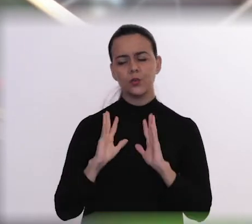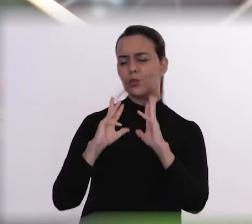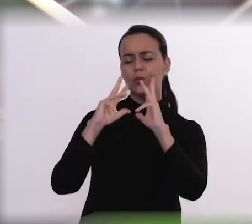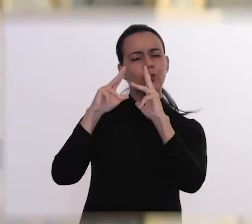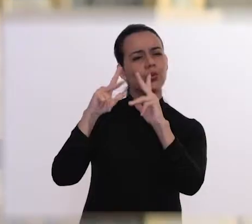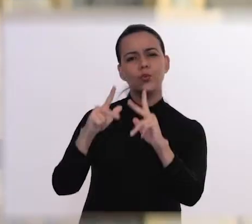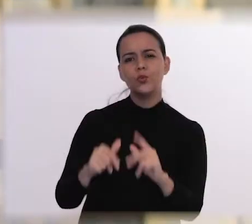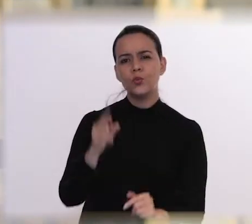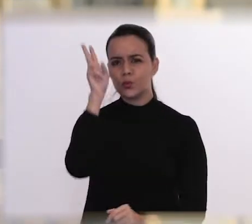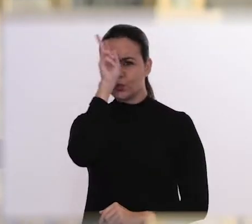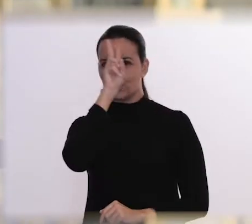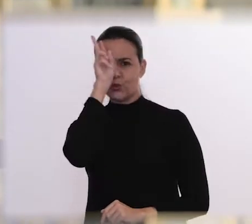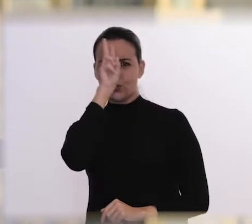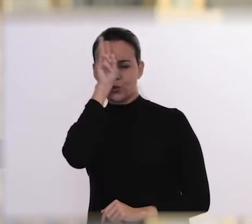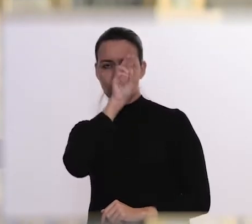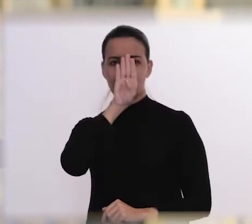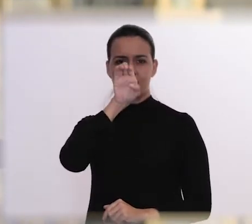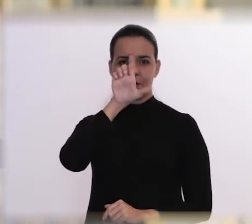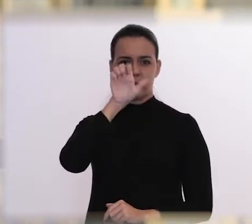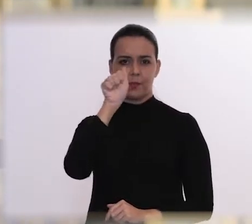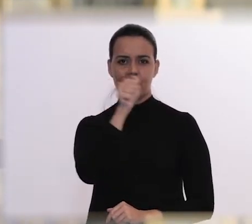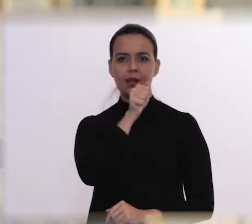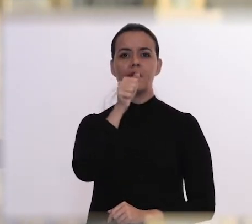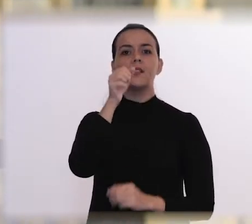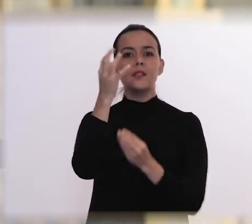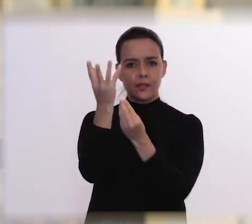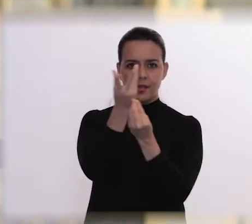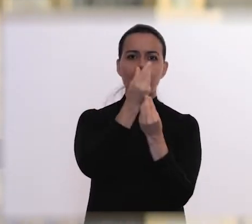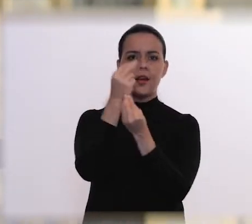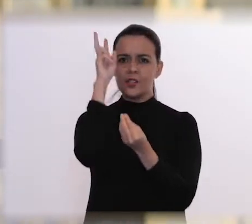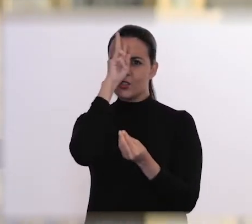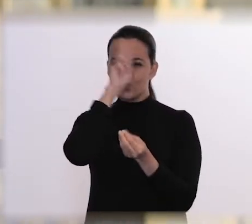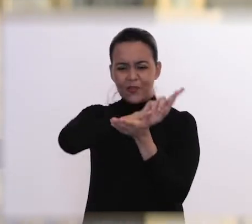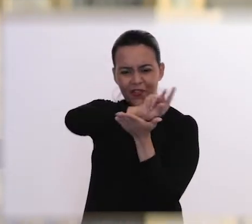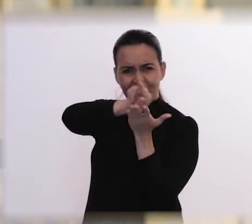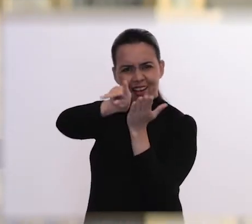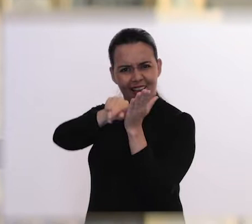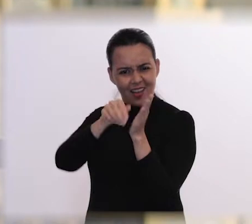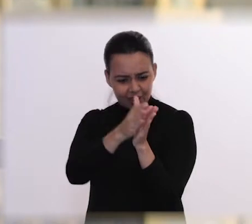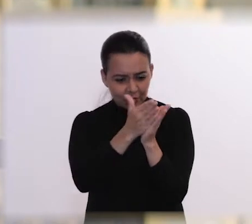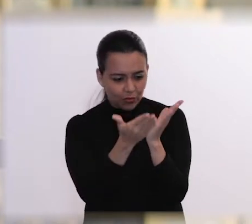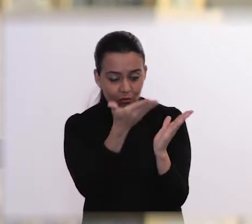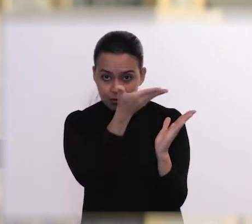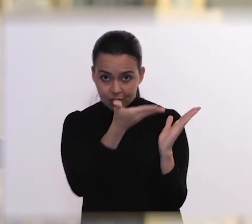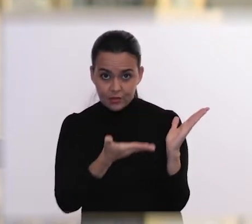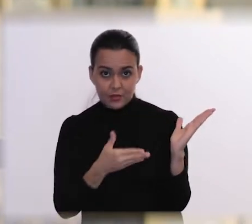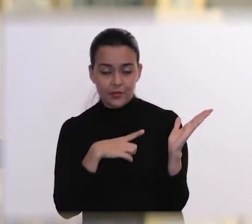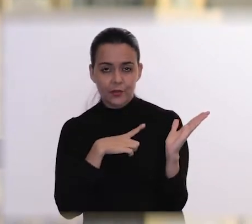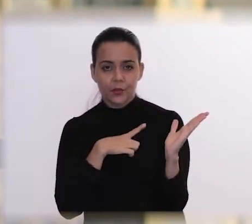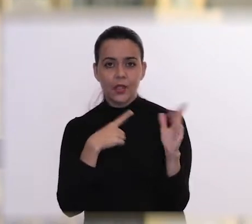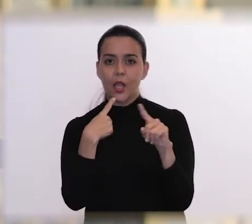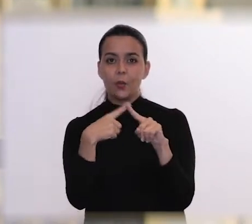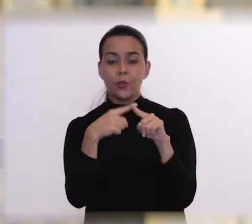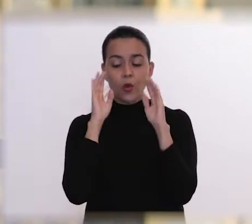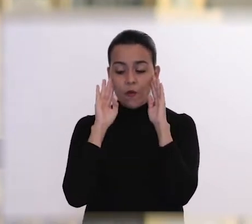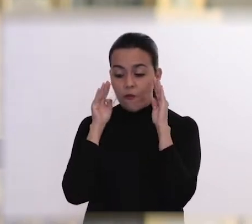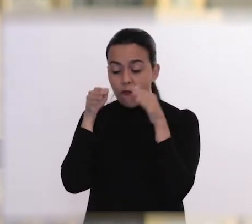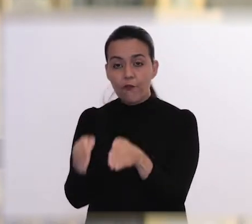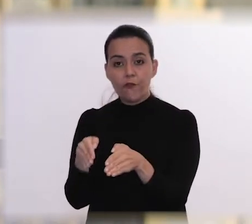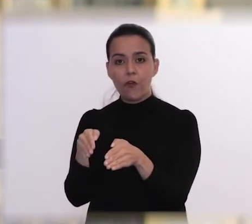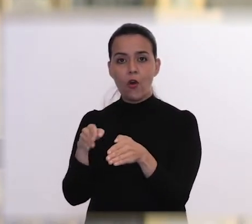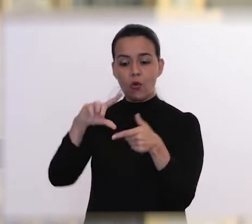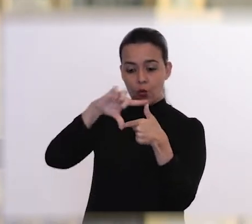Belas Artes, uma coletânea de histórias completamente surpreendentes, porque focaliza